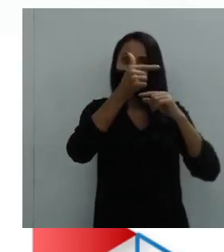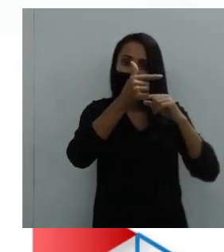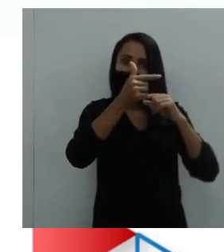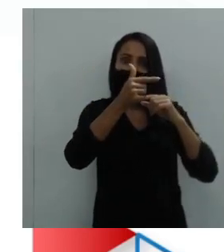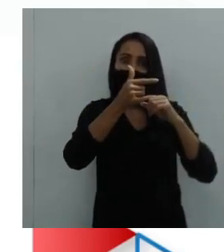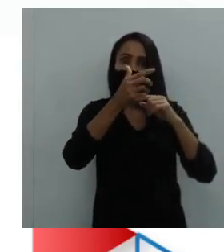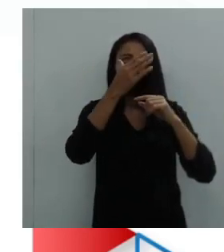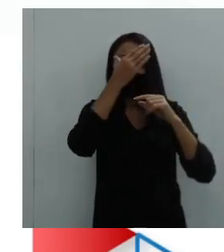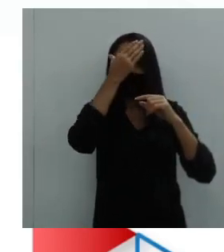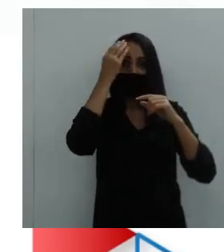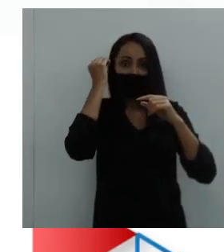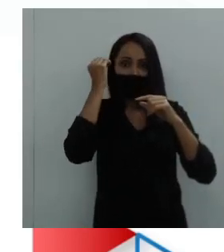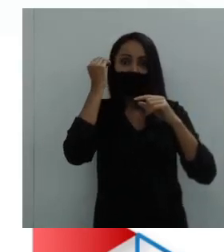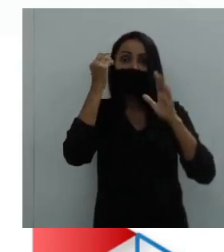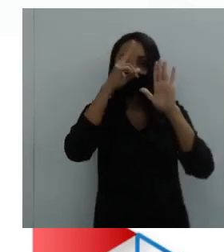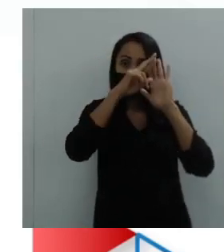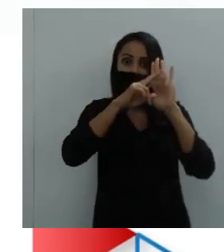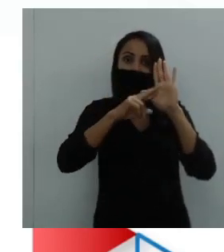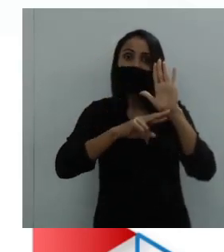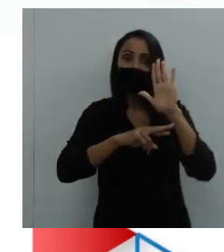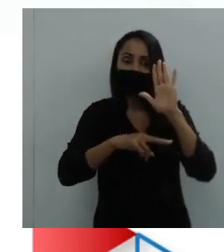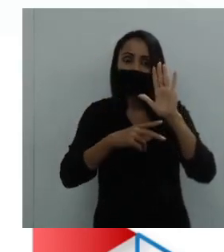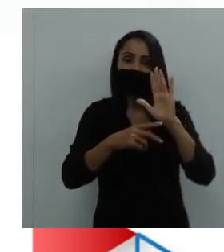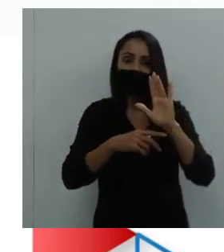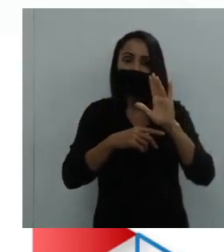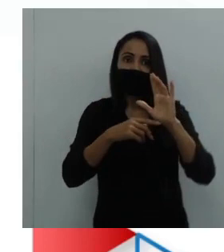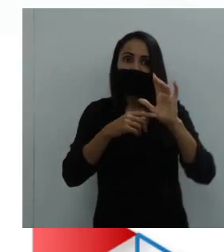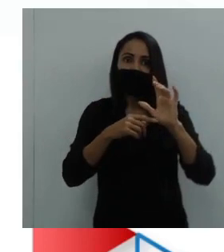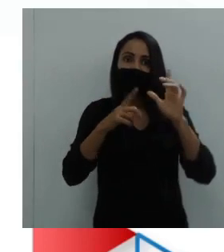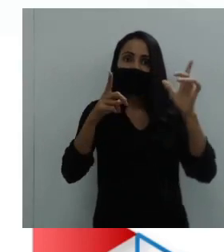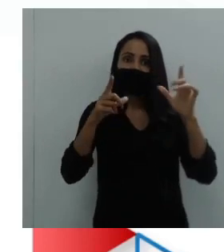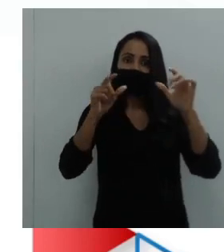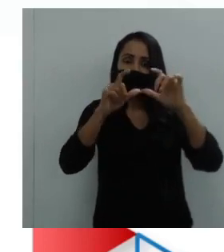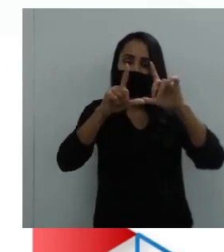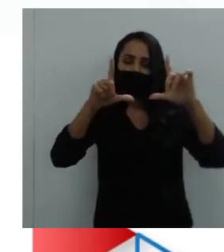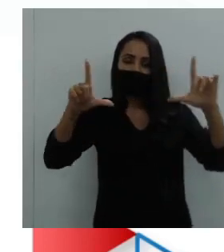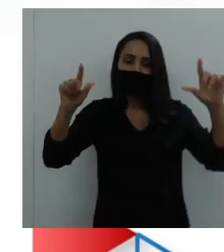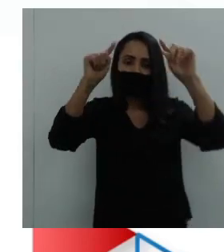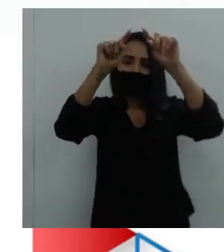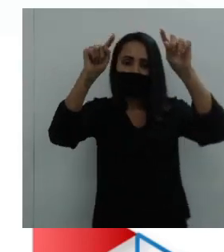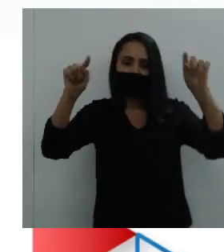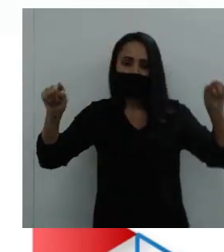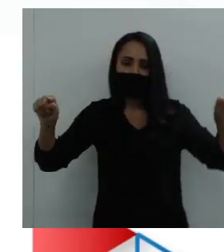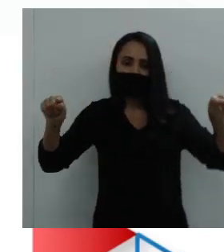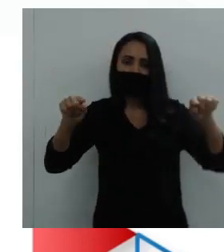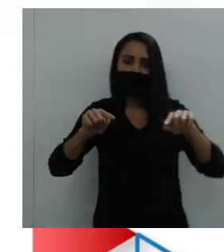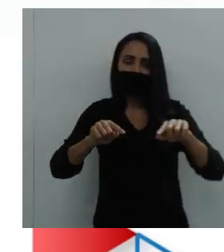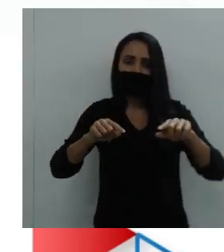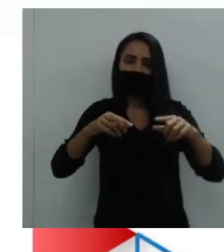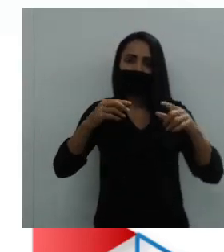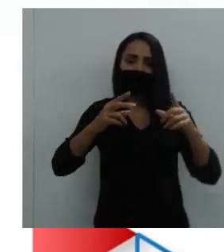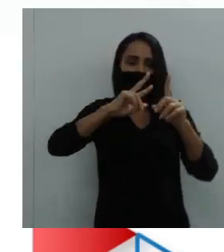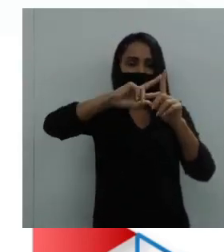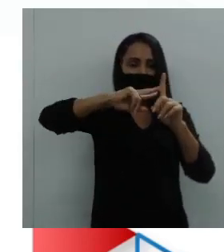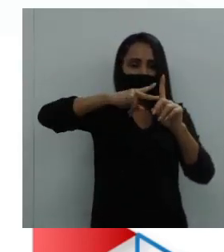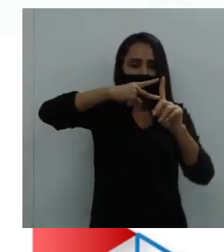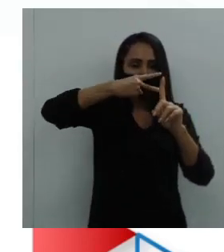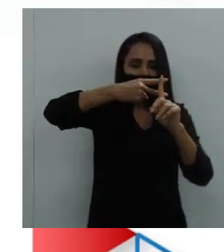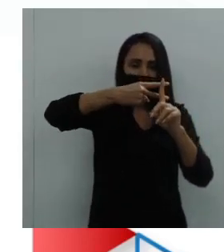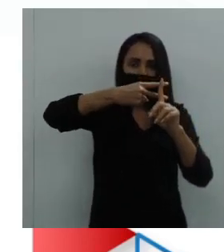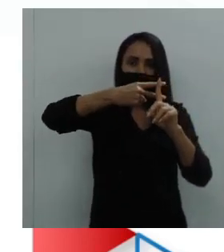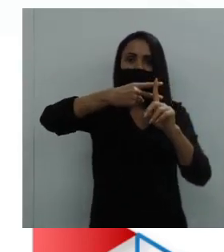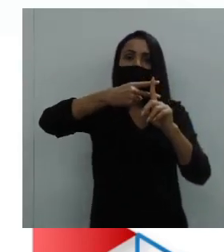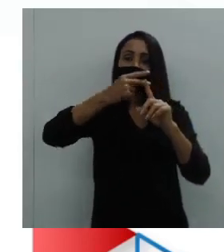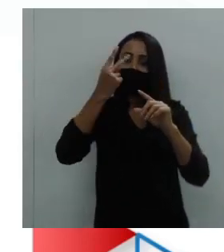Não esquece dessa expressão. Eu ampliei a figura e o fator que eu usei foi dobrar